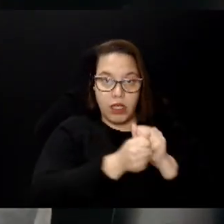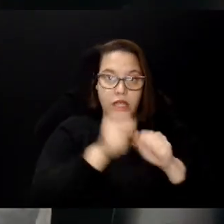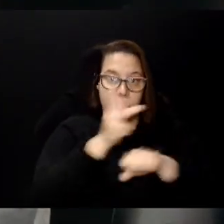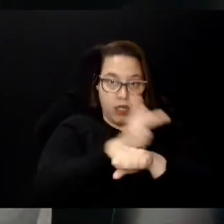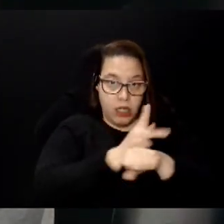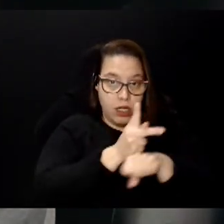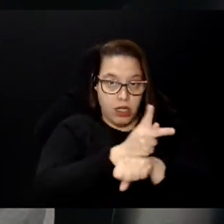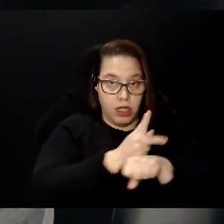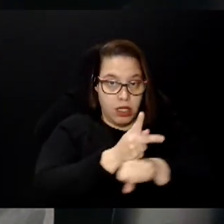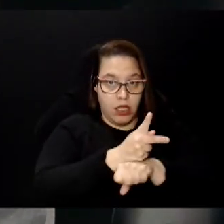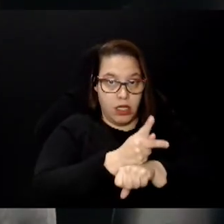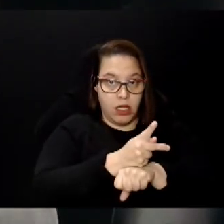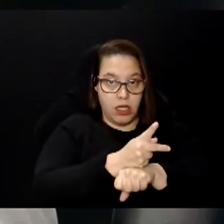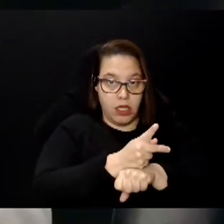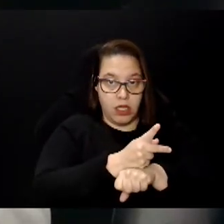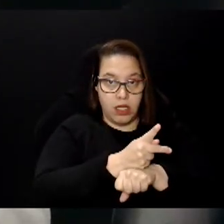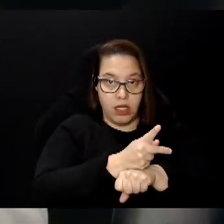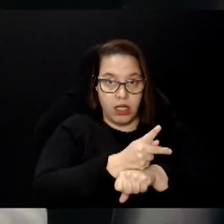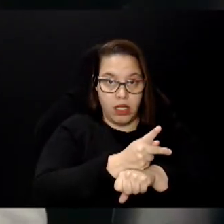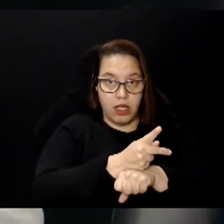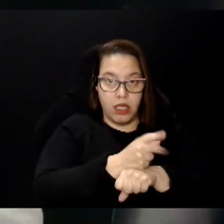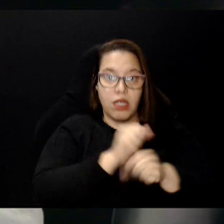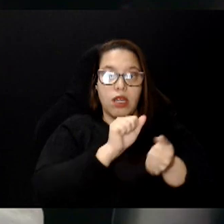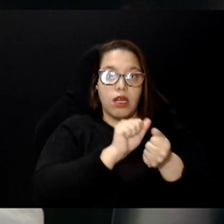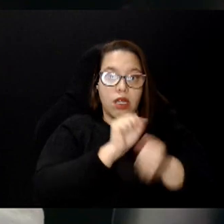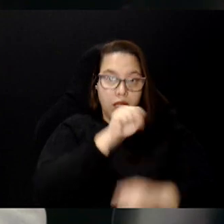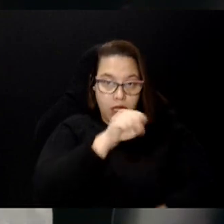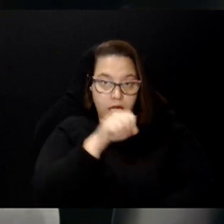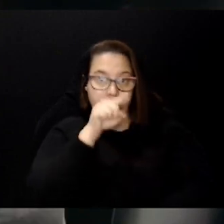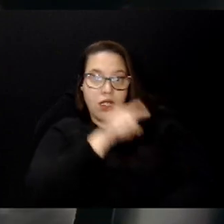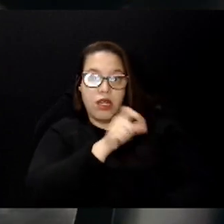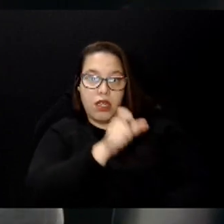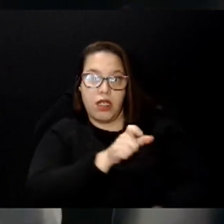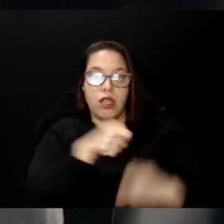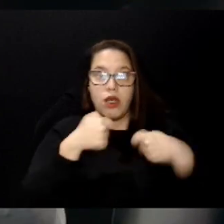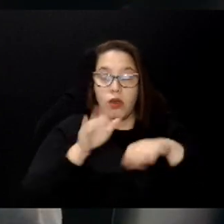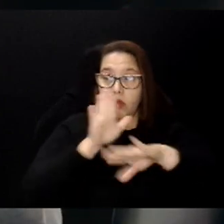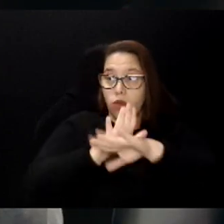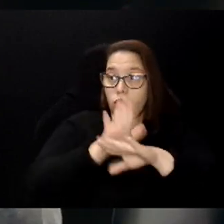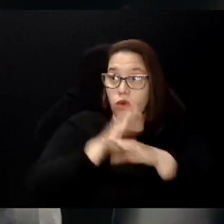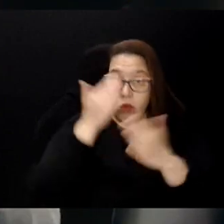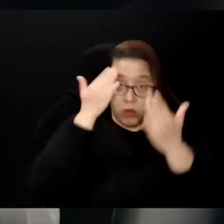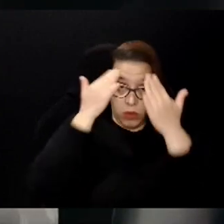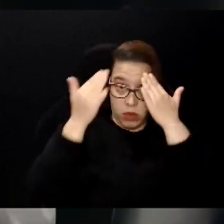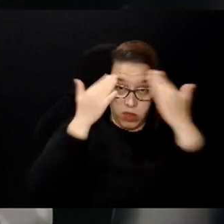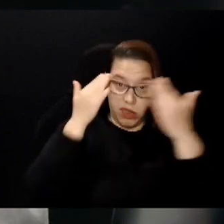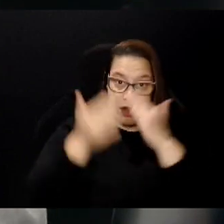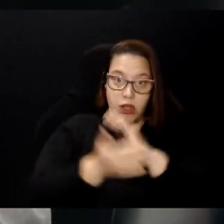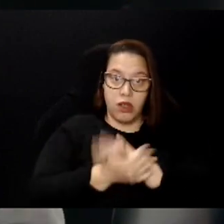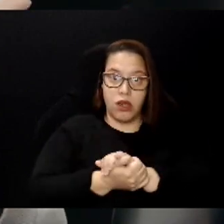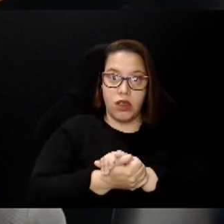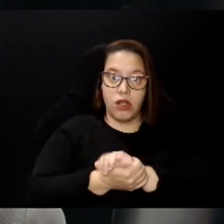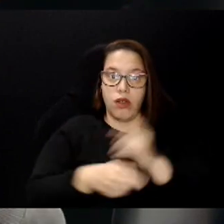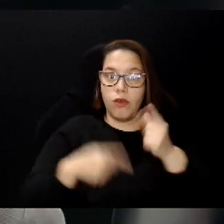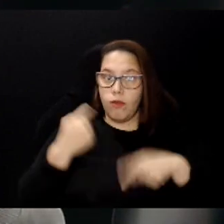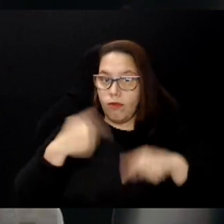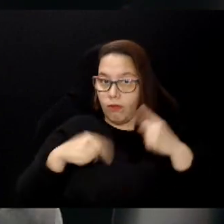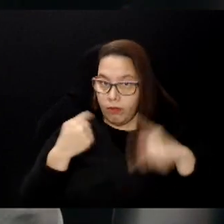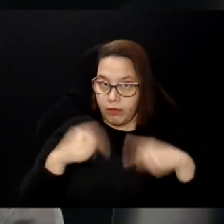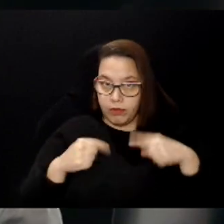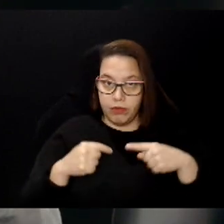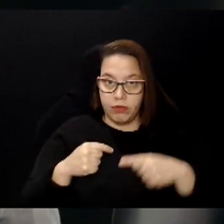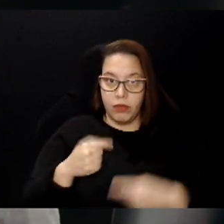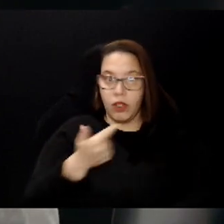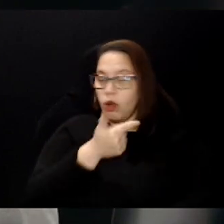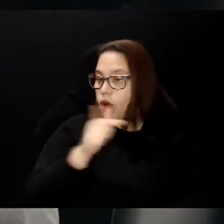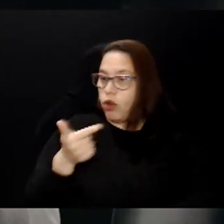certeza. E aí sim falar, olha, essa pessoa precisa de uma ajuda psicológica. E aí começa uma discussão que eu não tenho resposta ainda, que é